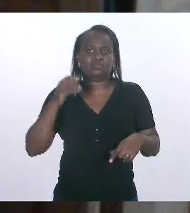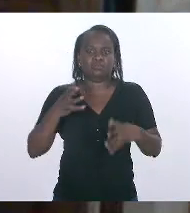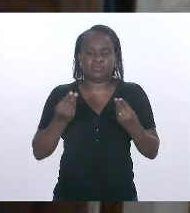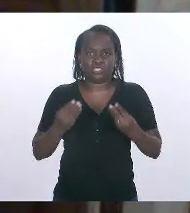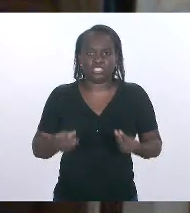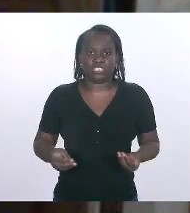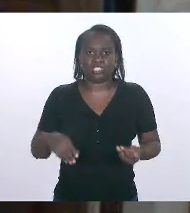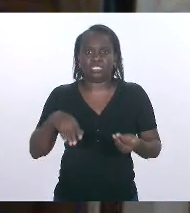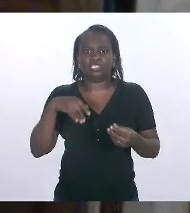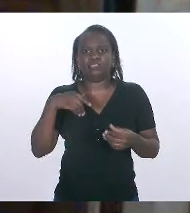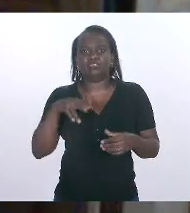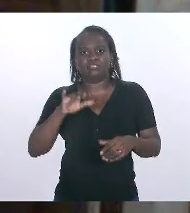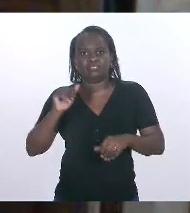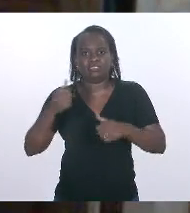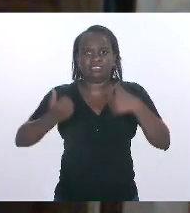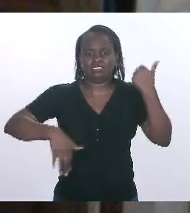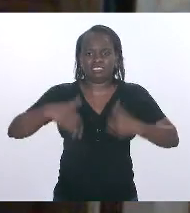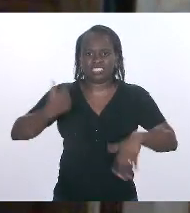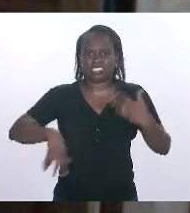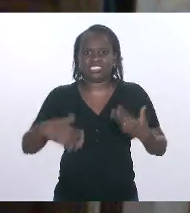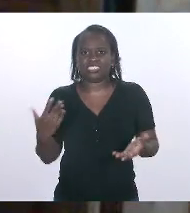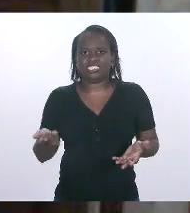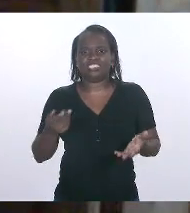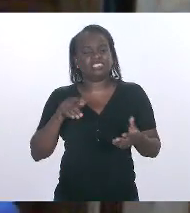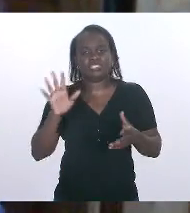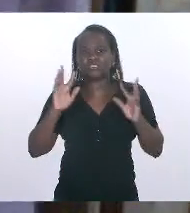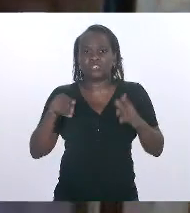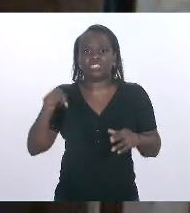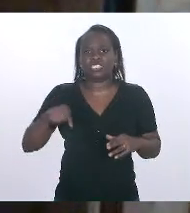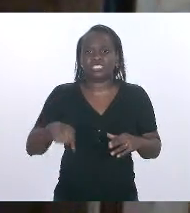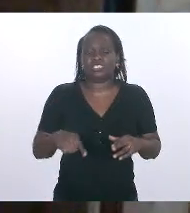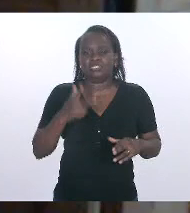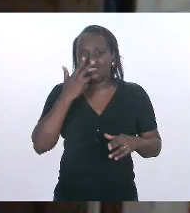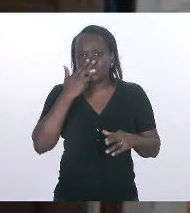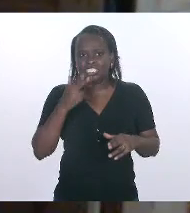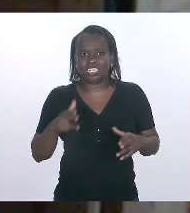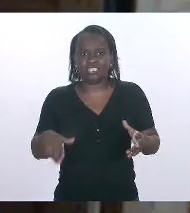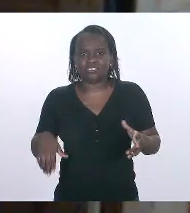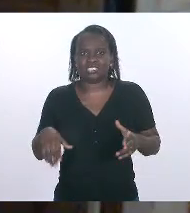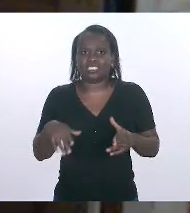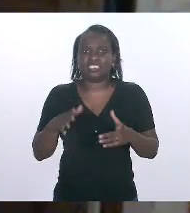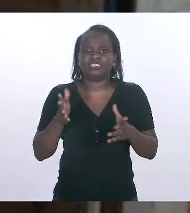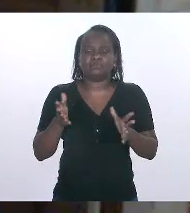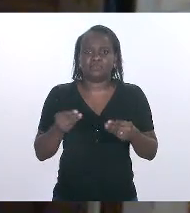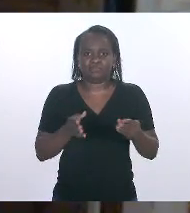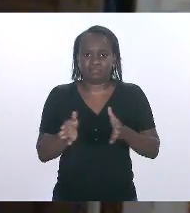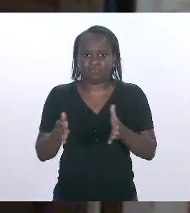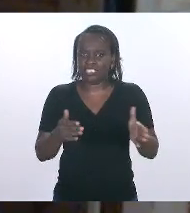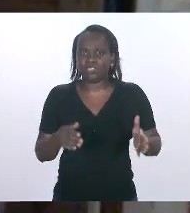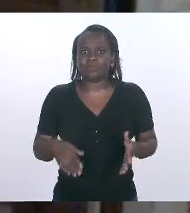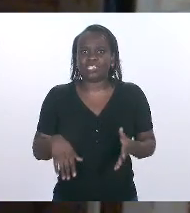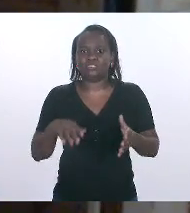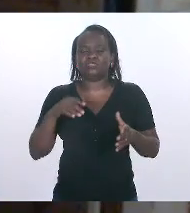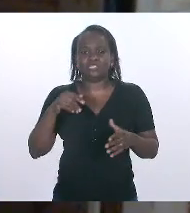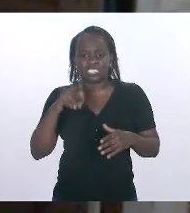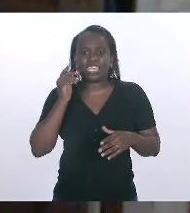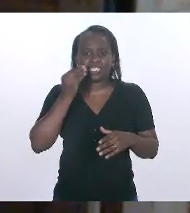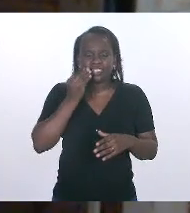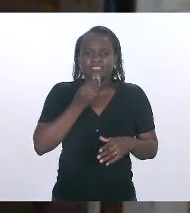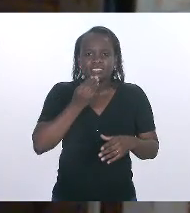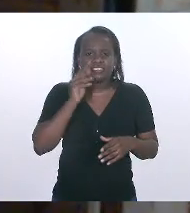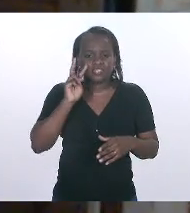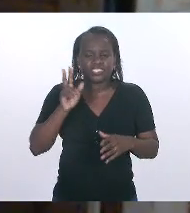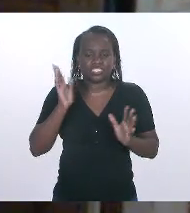de contradições, e não como a daqui, que parece que tem um encaminhamento muito já desenhado.